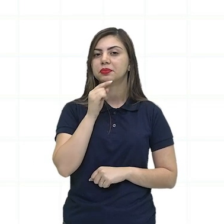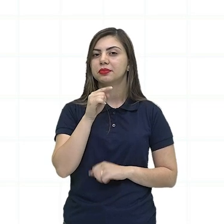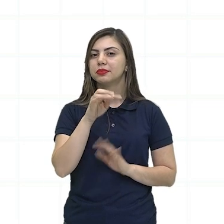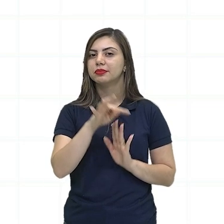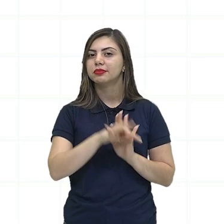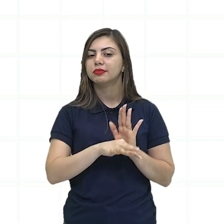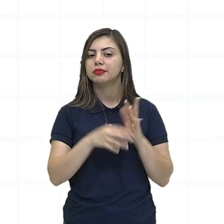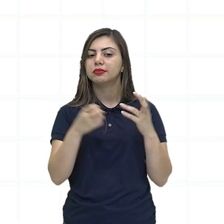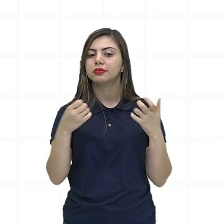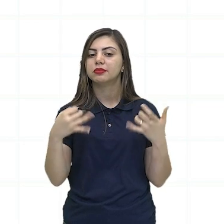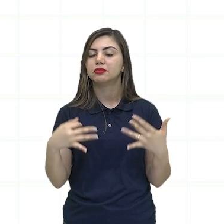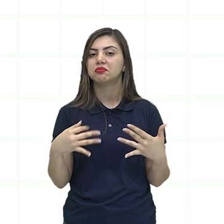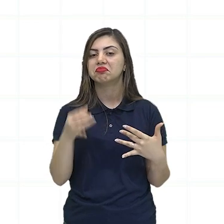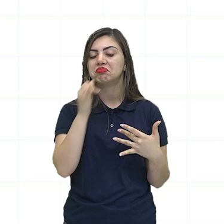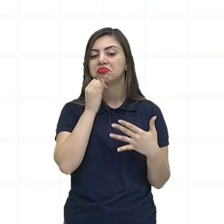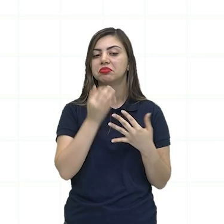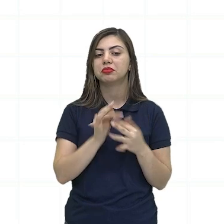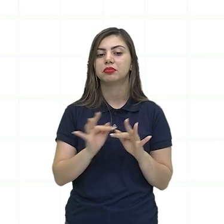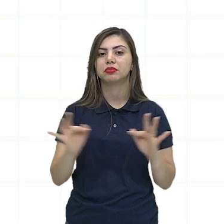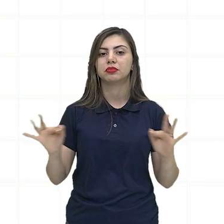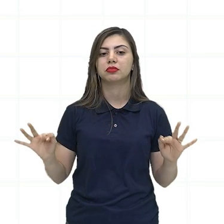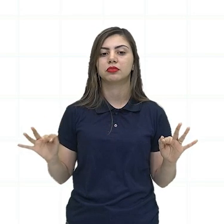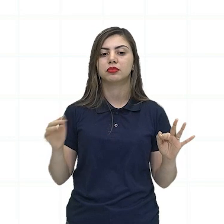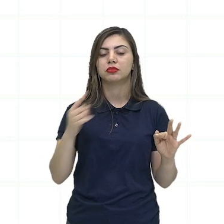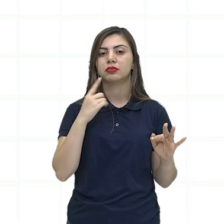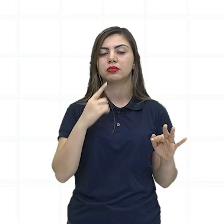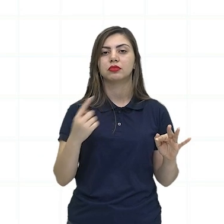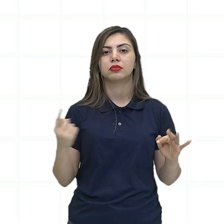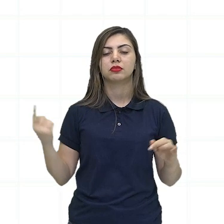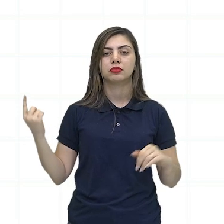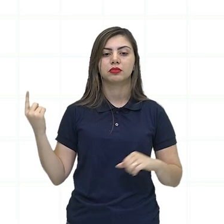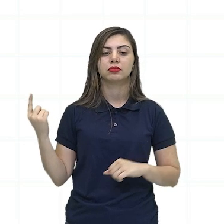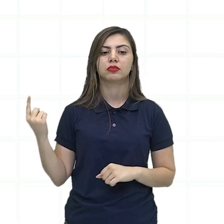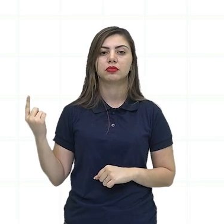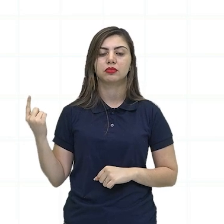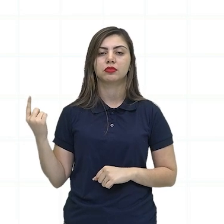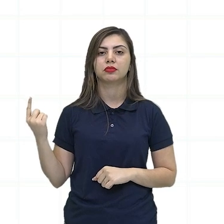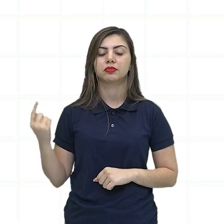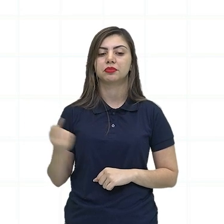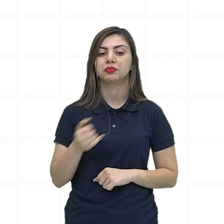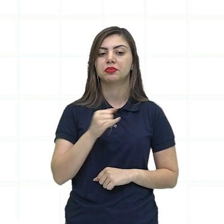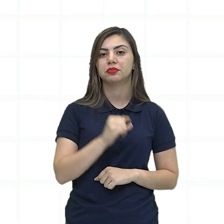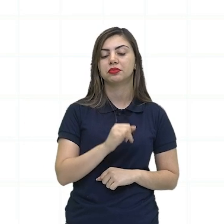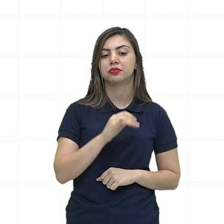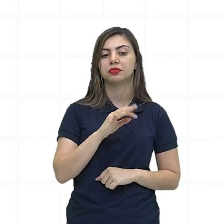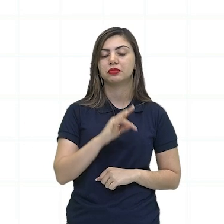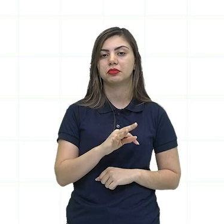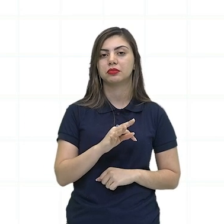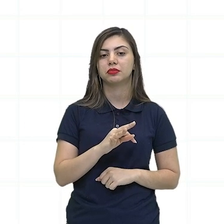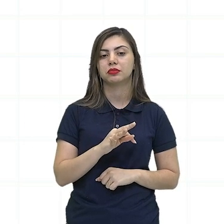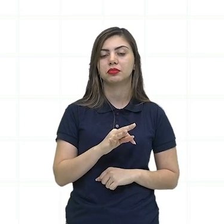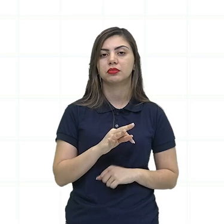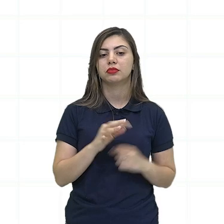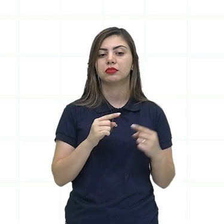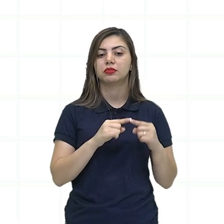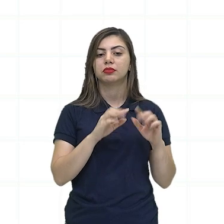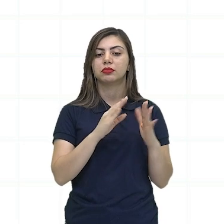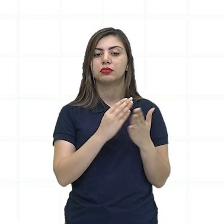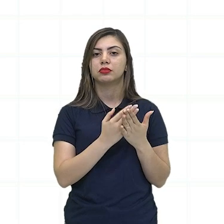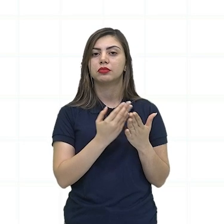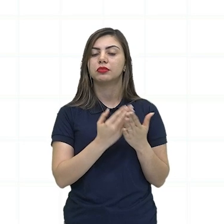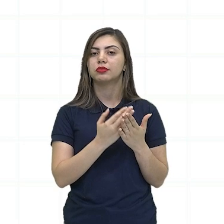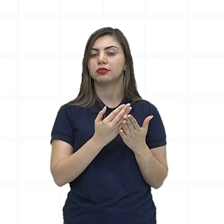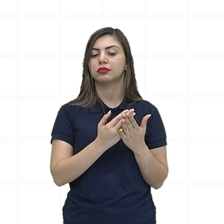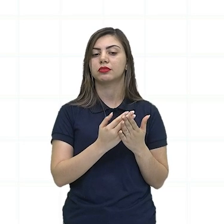diz it has a library, que a escola tem uma biblioteca. A